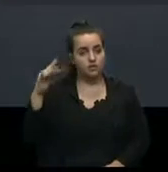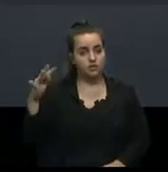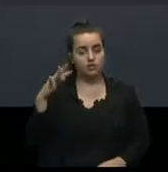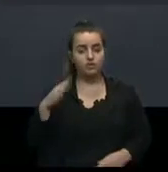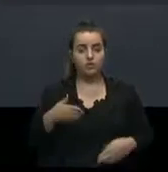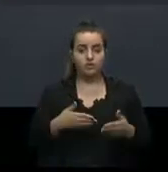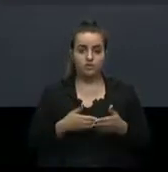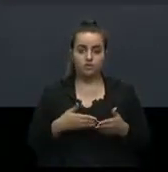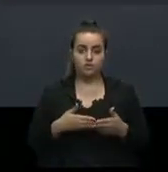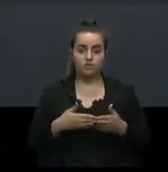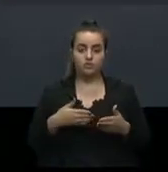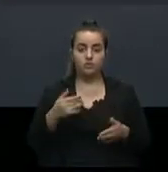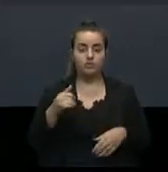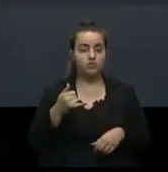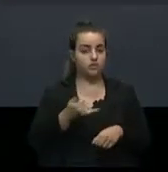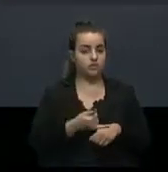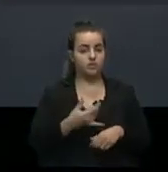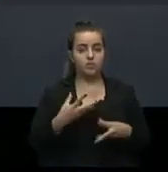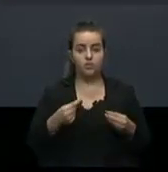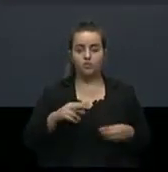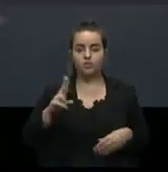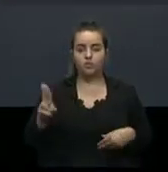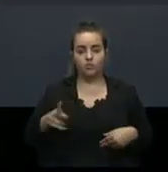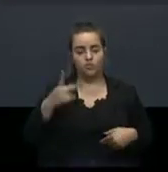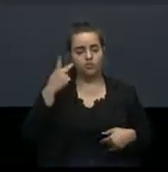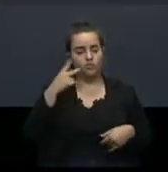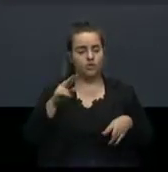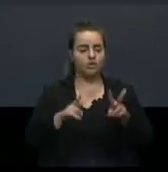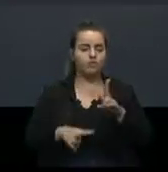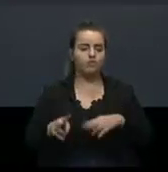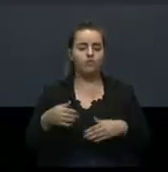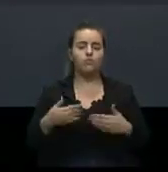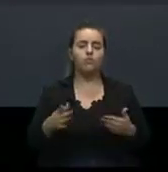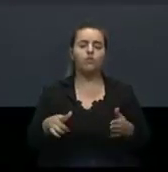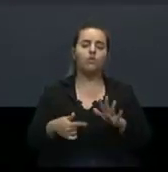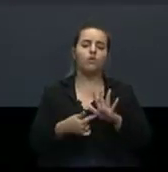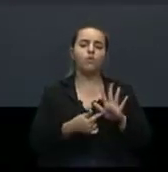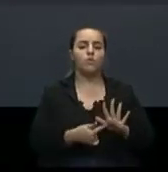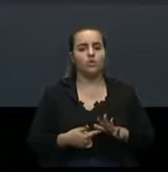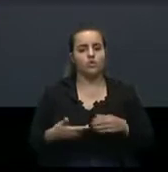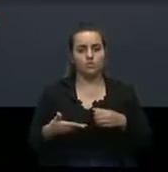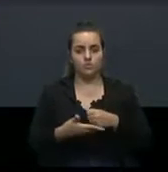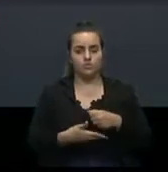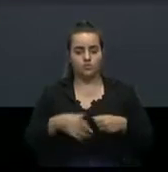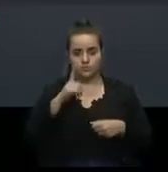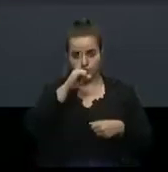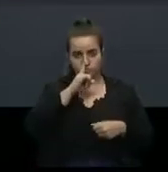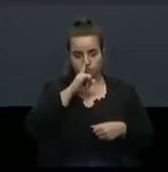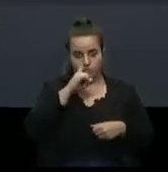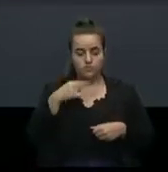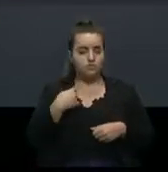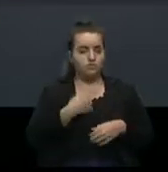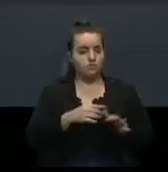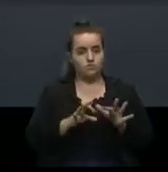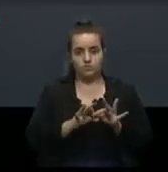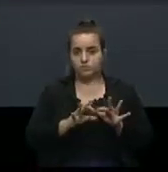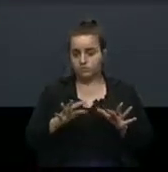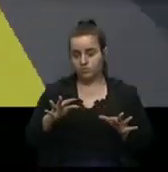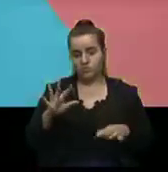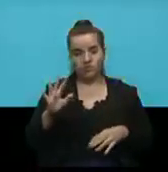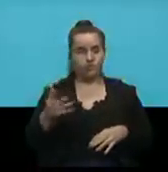central. Ele é muito utilizado, por exemplo, para dimensionar amostras com base nos riscos que estamos dispostos a